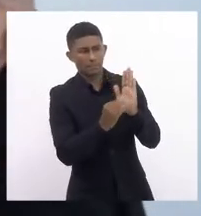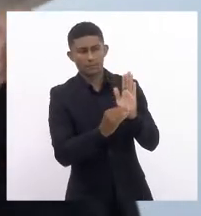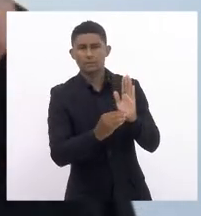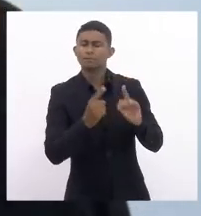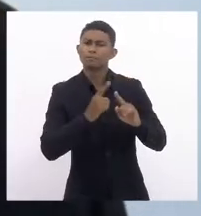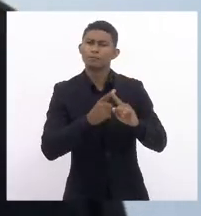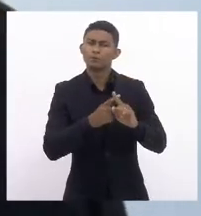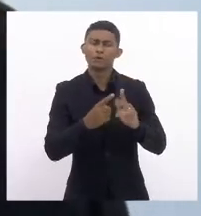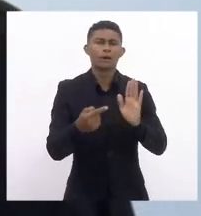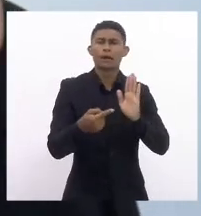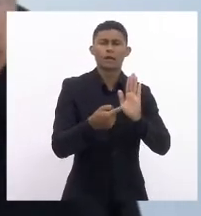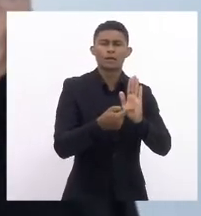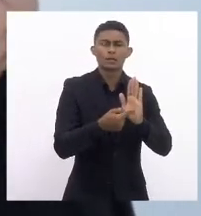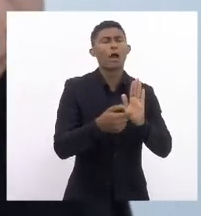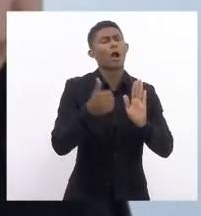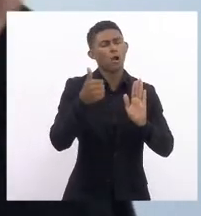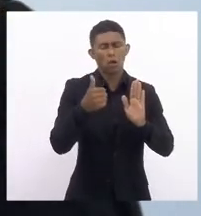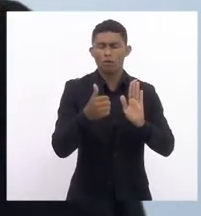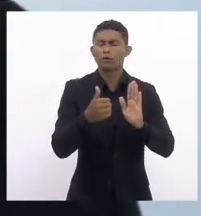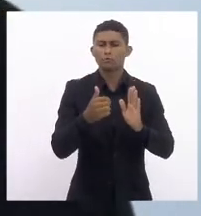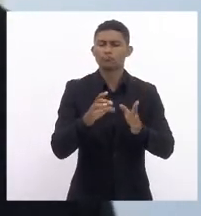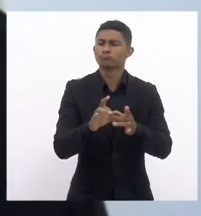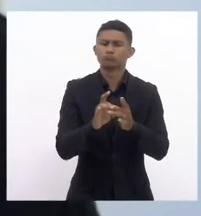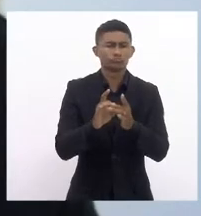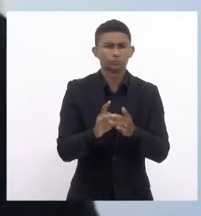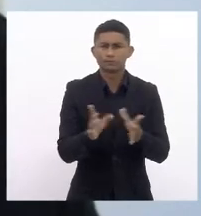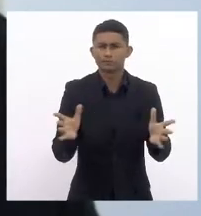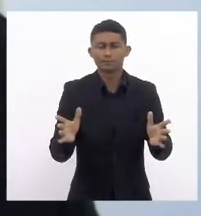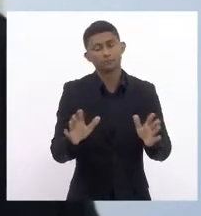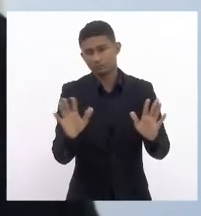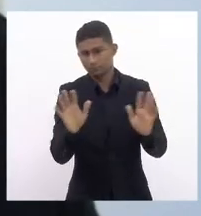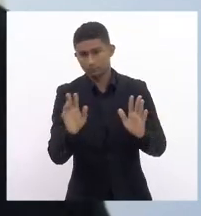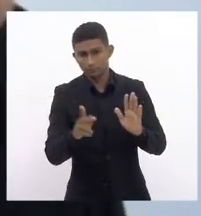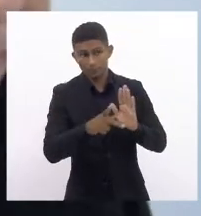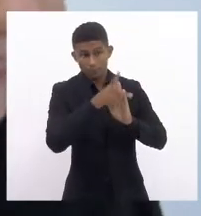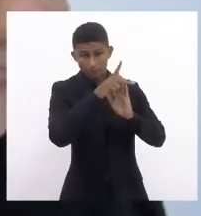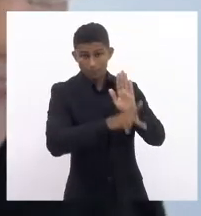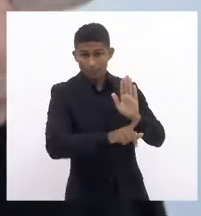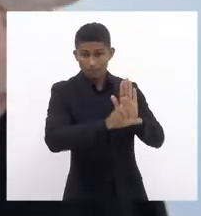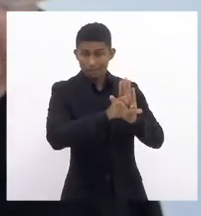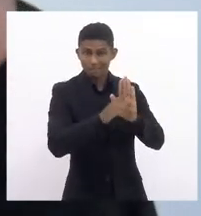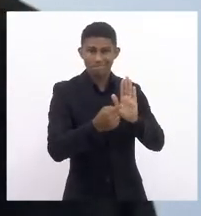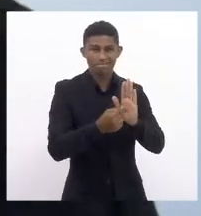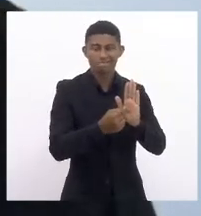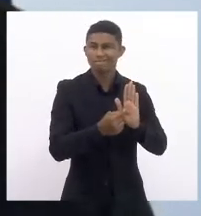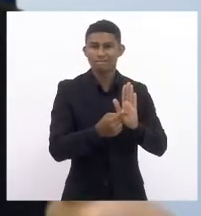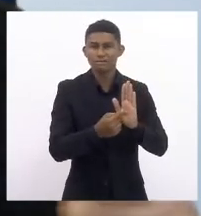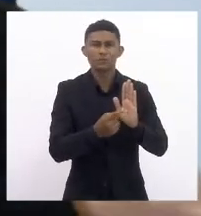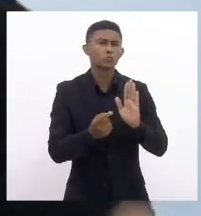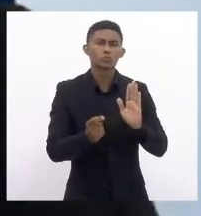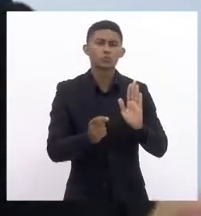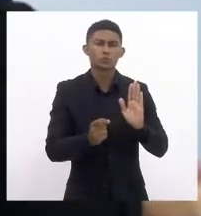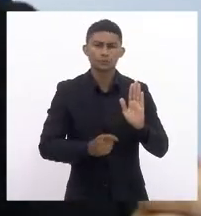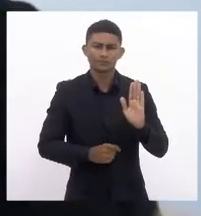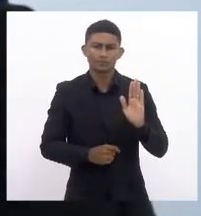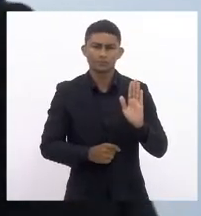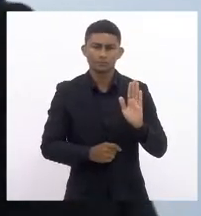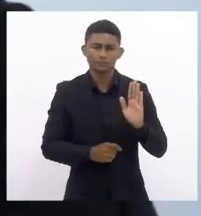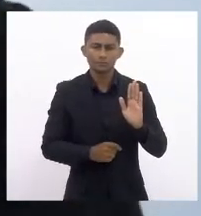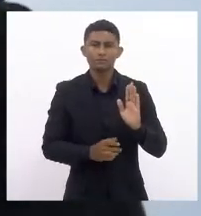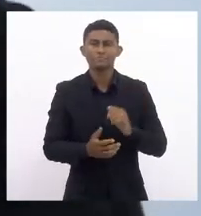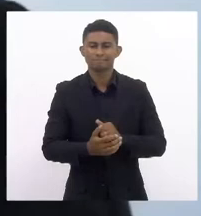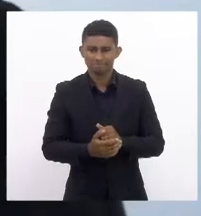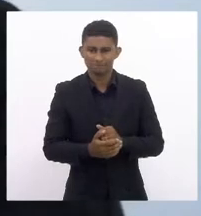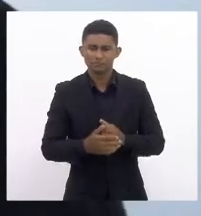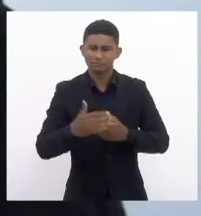autorizativo, né, ele seja um projeto de lei, tá certo? Que seja transformado